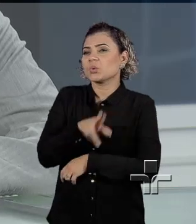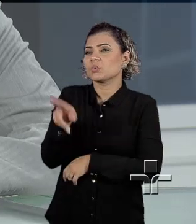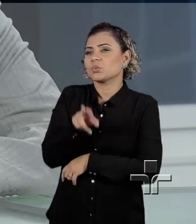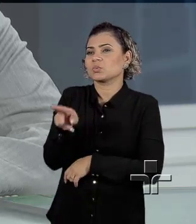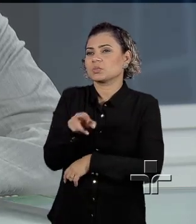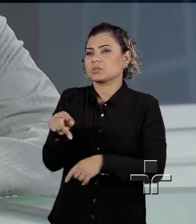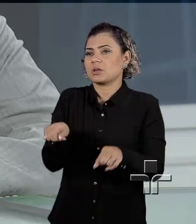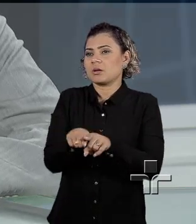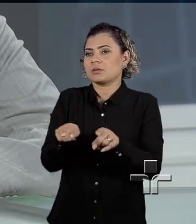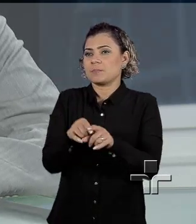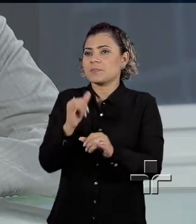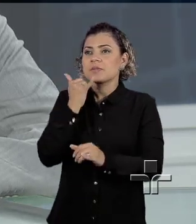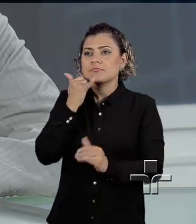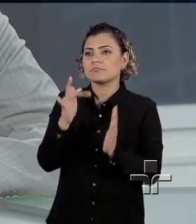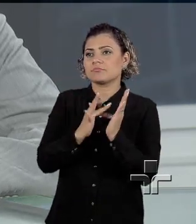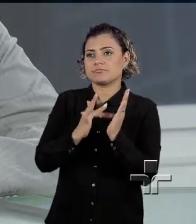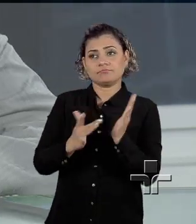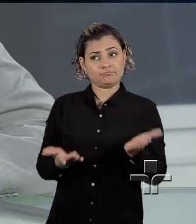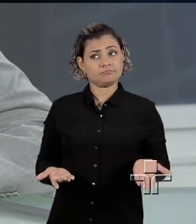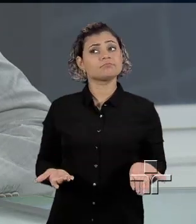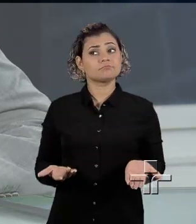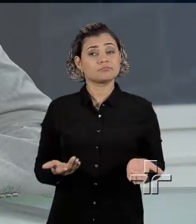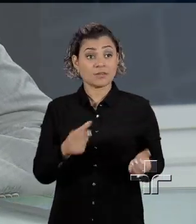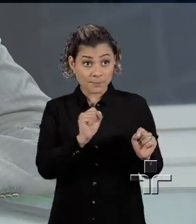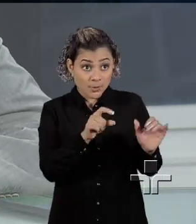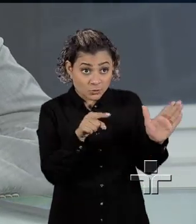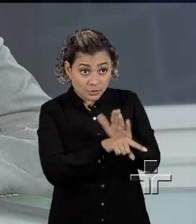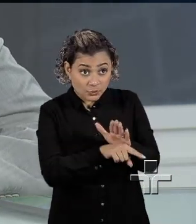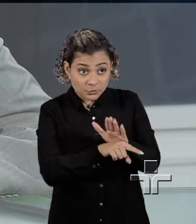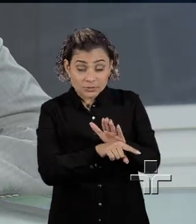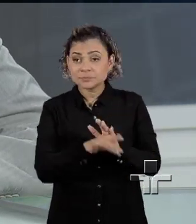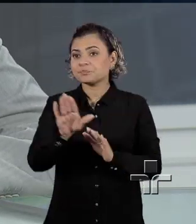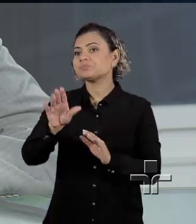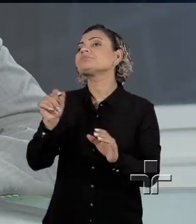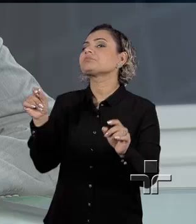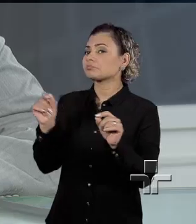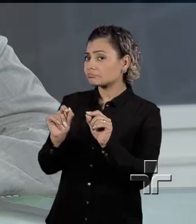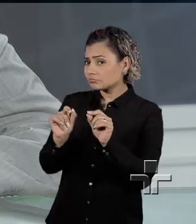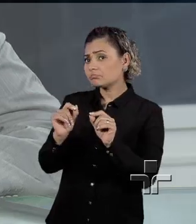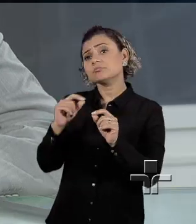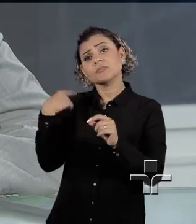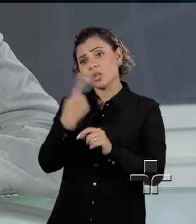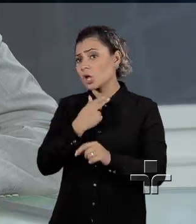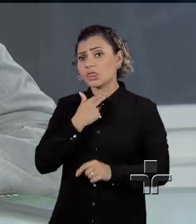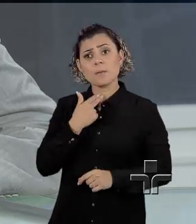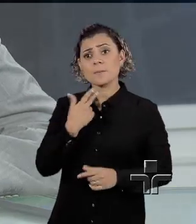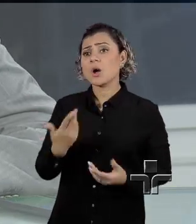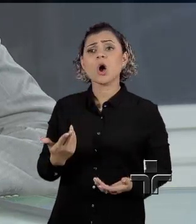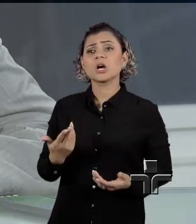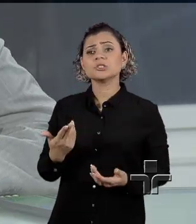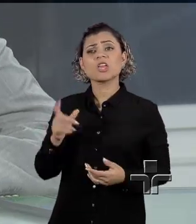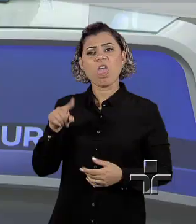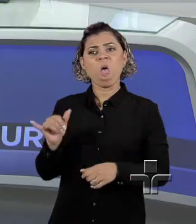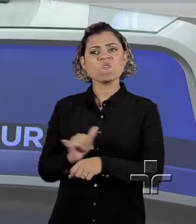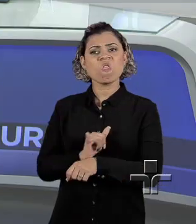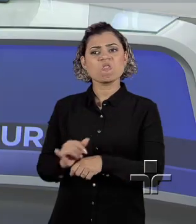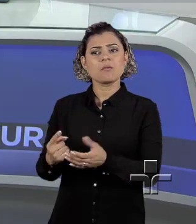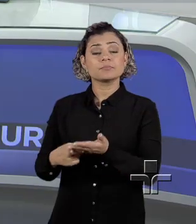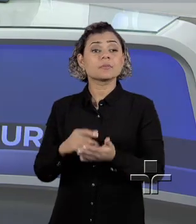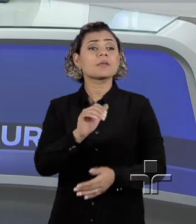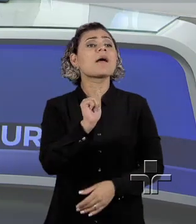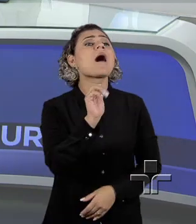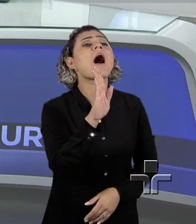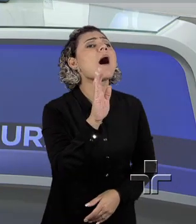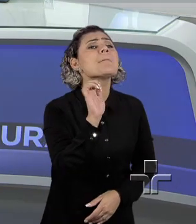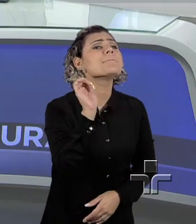usar seus telefones. Posso fazer uma pergunta? Enfim, sim. Ou seja, nós não podemos... O brasileiro é muito improvisado. Tem que ter mais